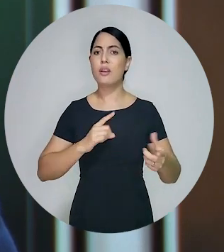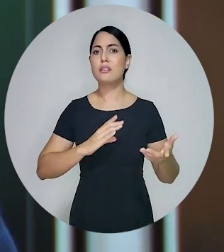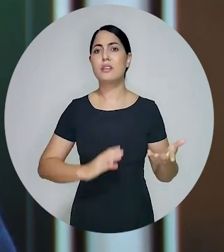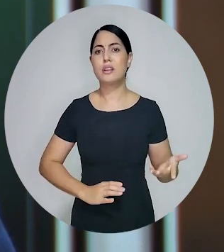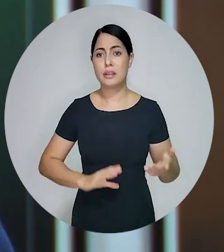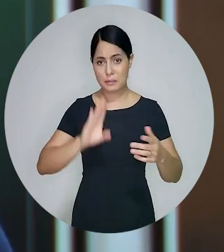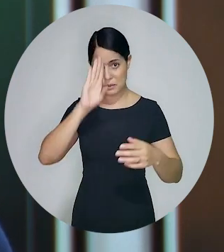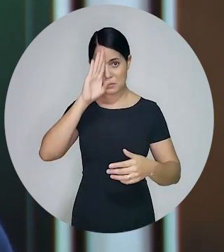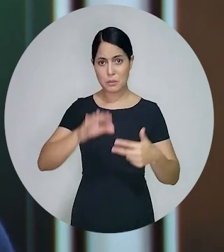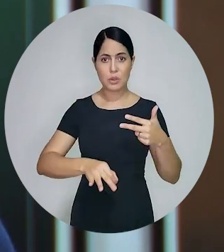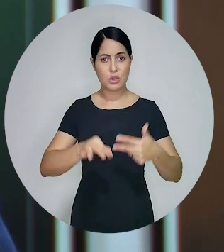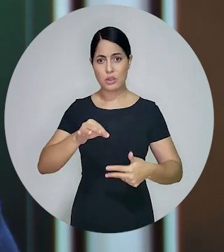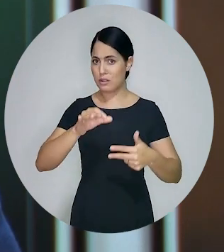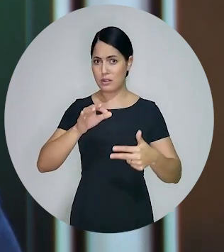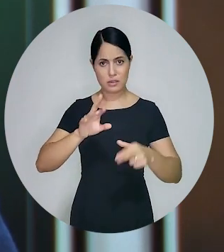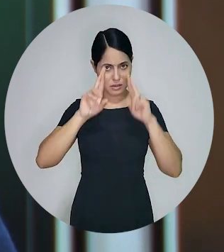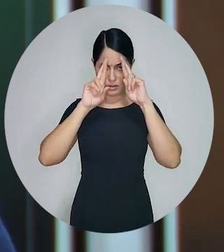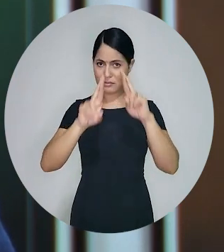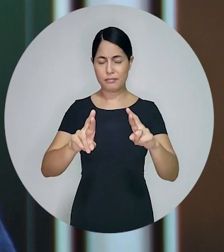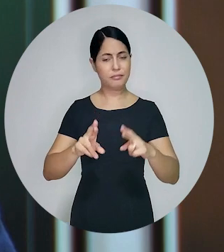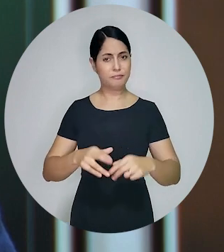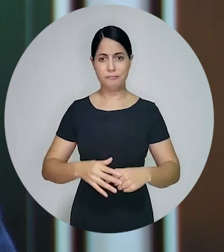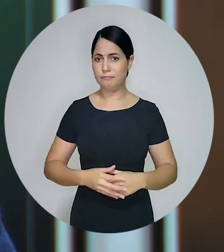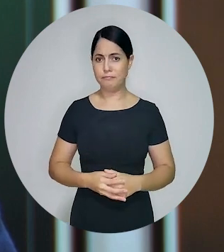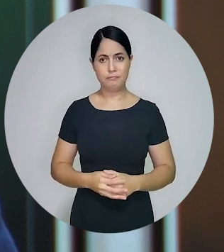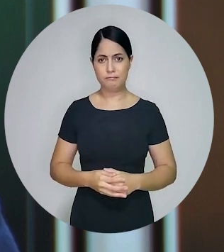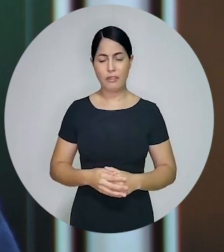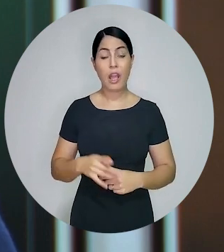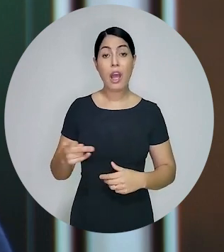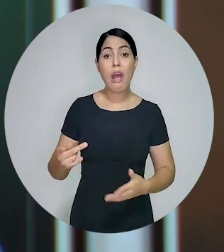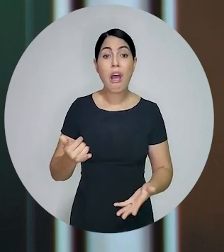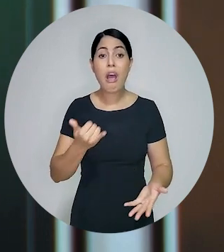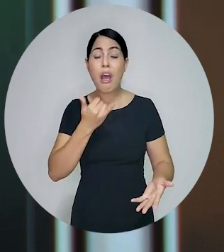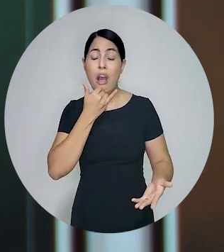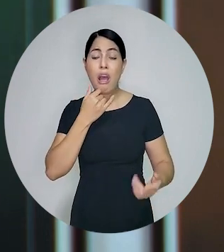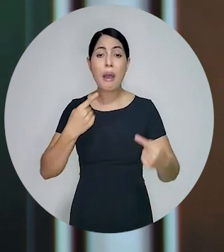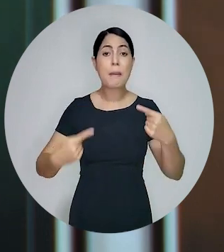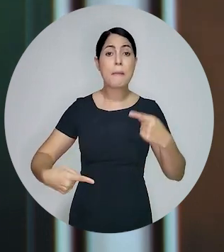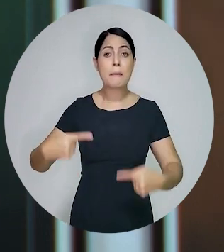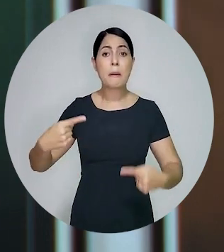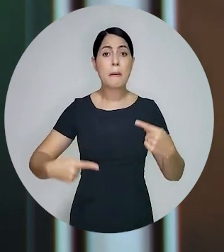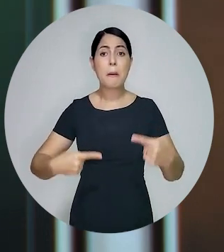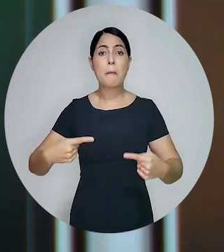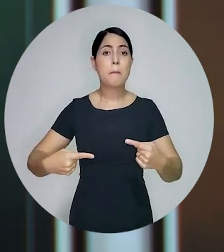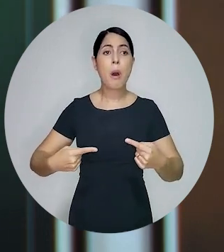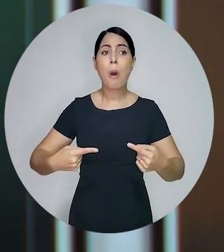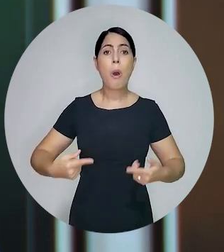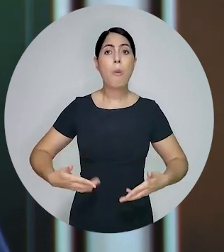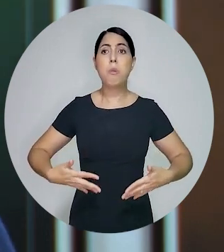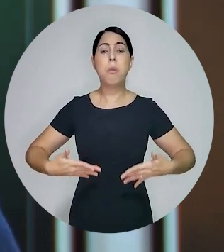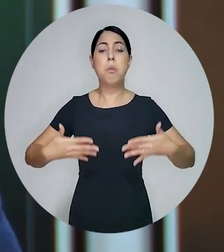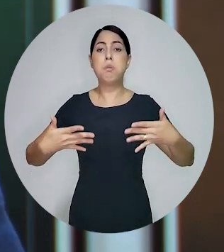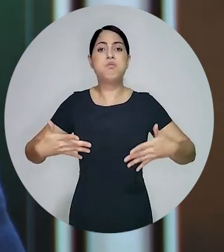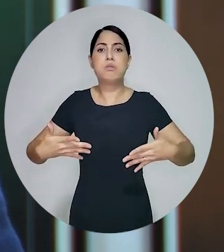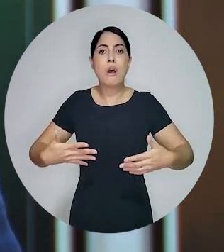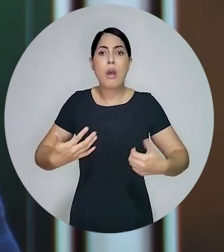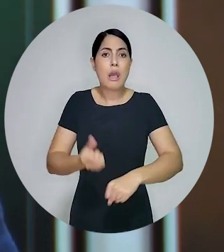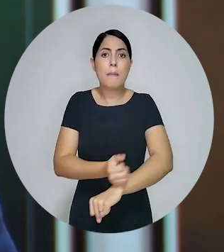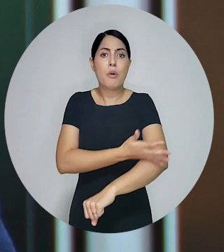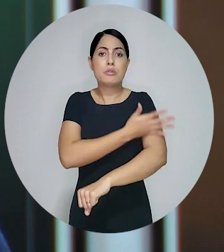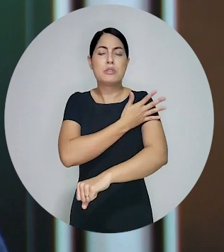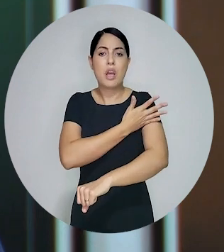e, consequentemente, a cidadania, inclusive o Poder Judiciário. Não é sobre a desculpa de que os debates